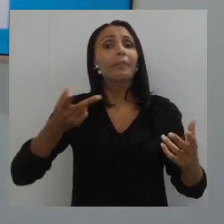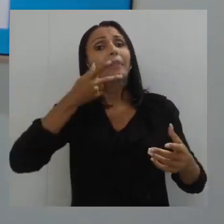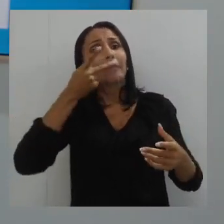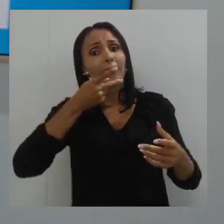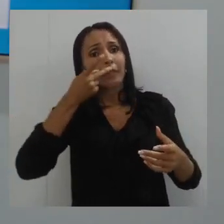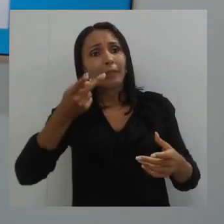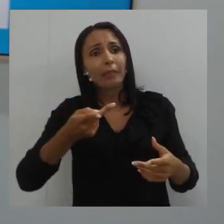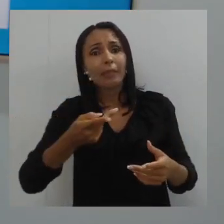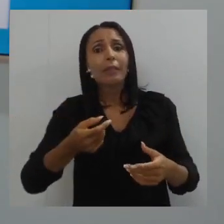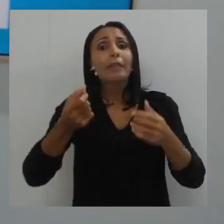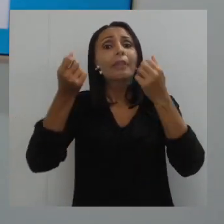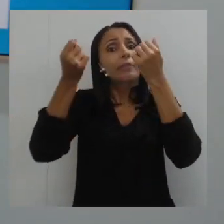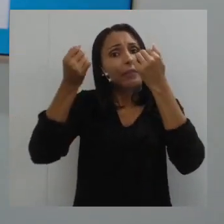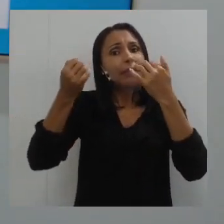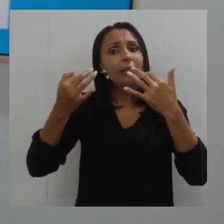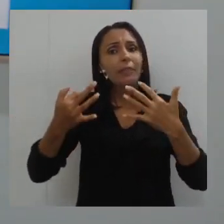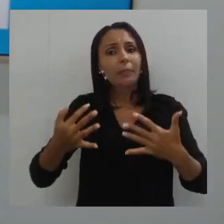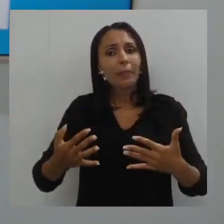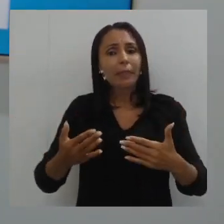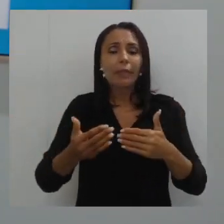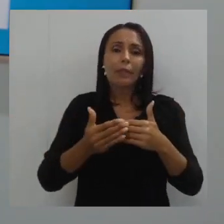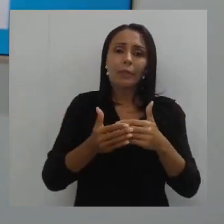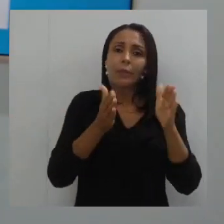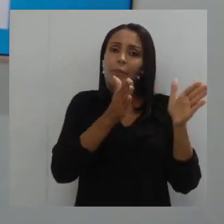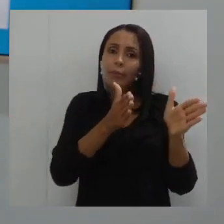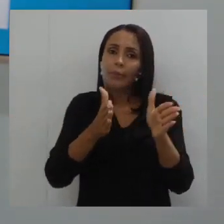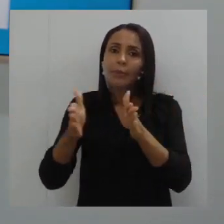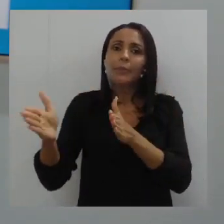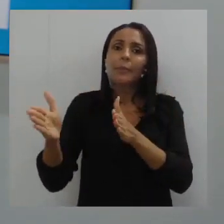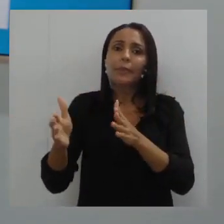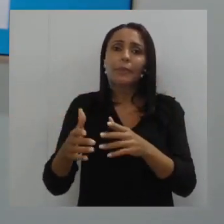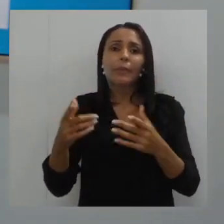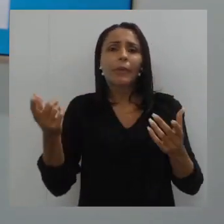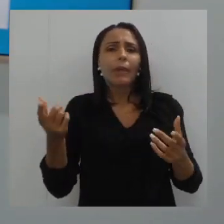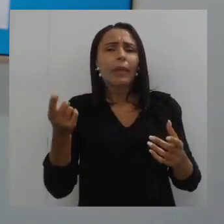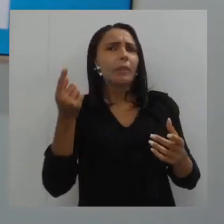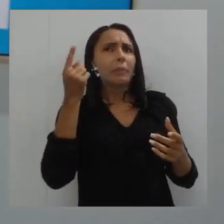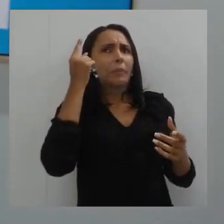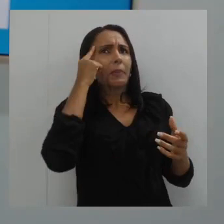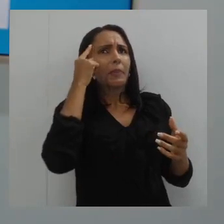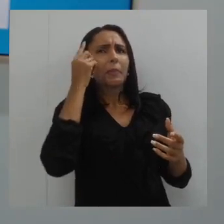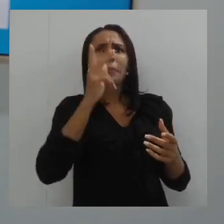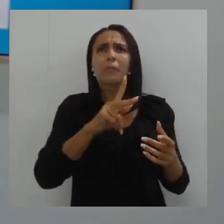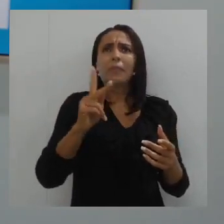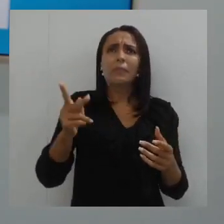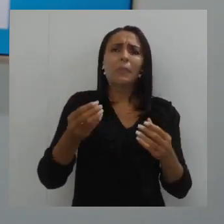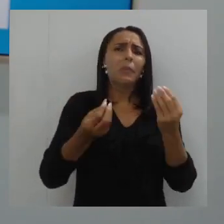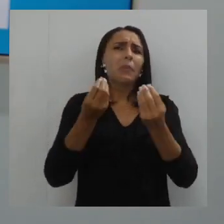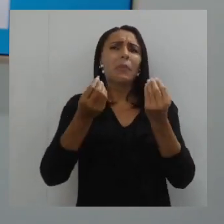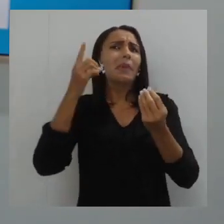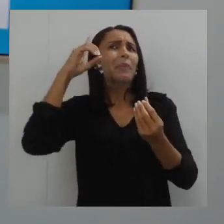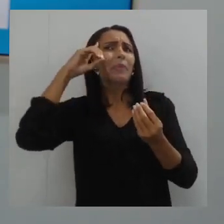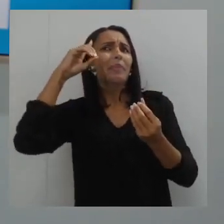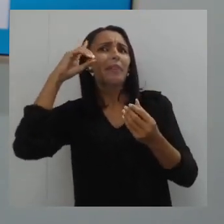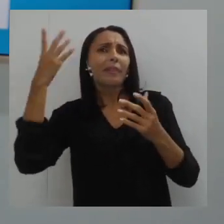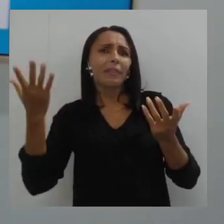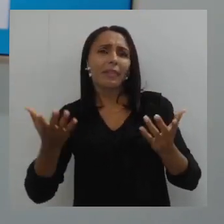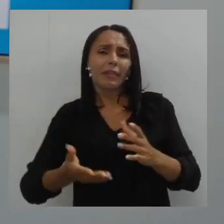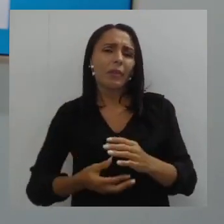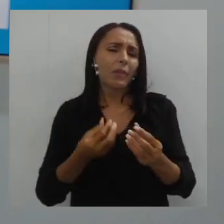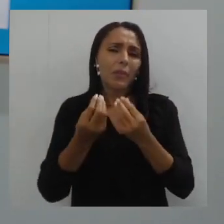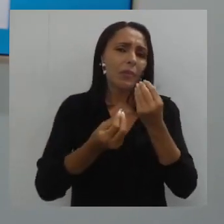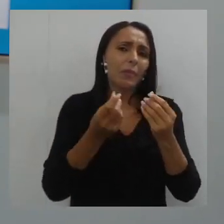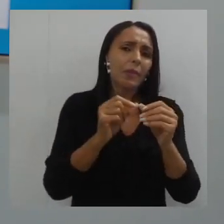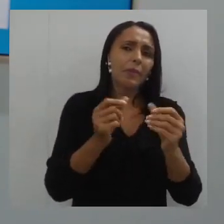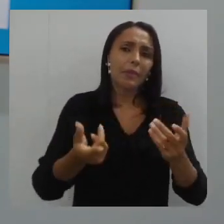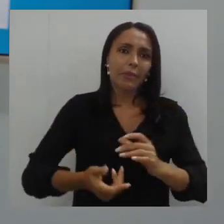vai falar durante esse período. Aí você pode imaginar, como é que eu posso aplicar isso no dia a dia, professor? Como é que é isso?